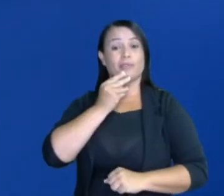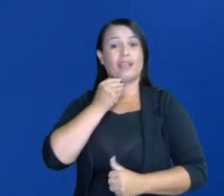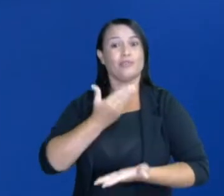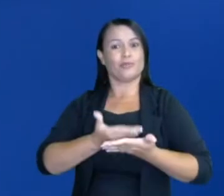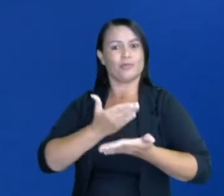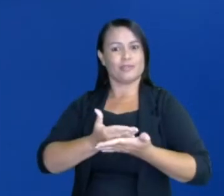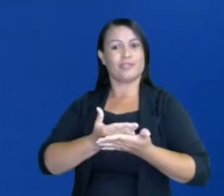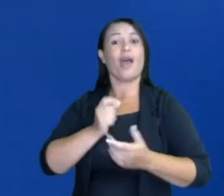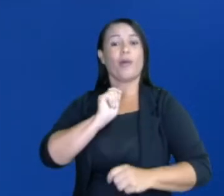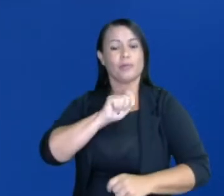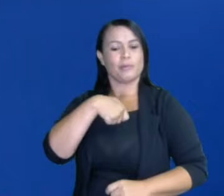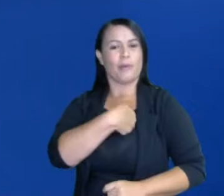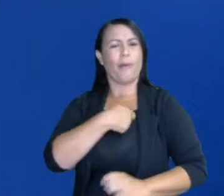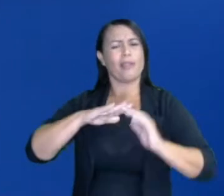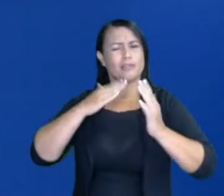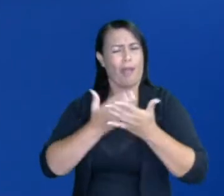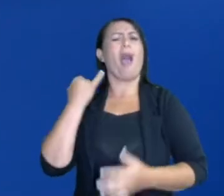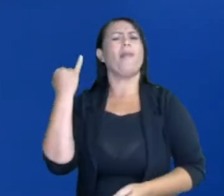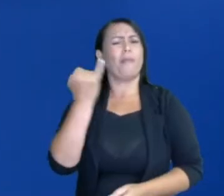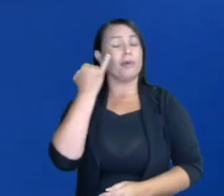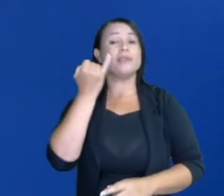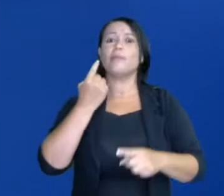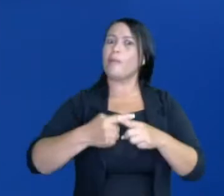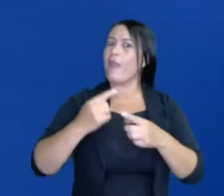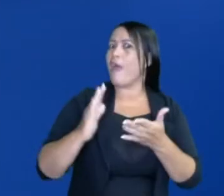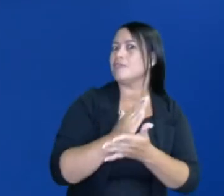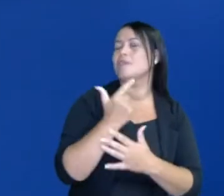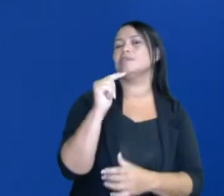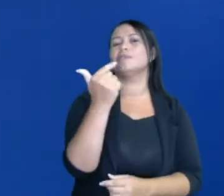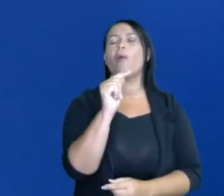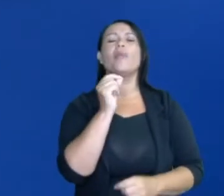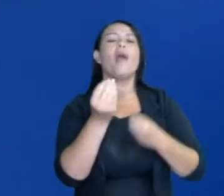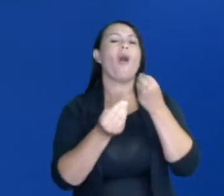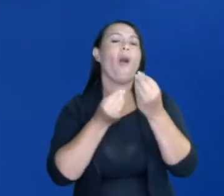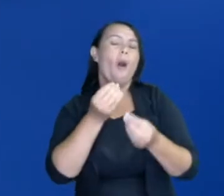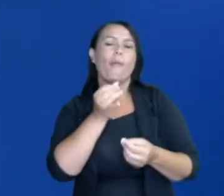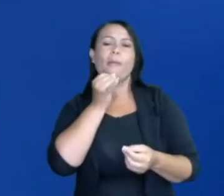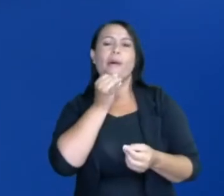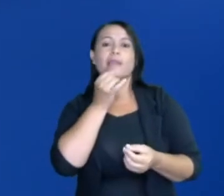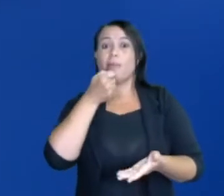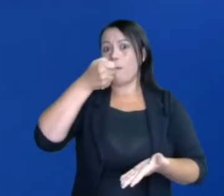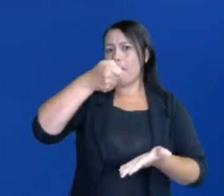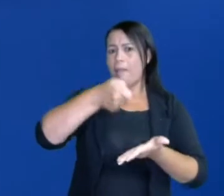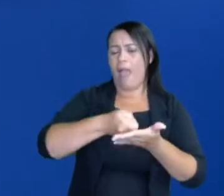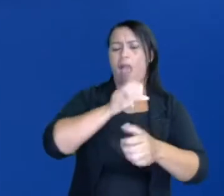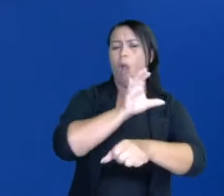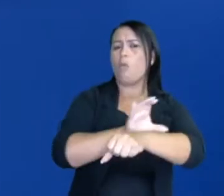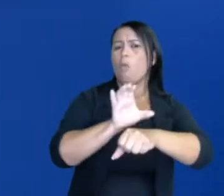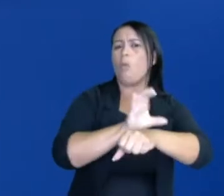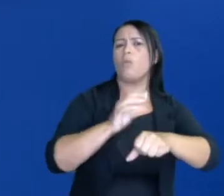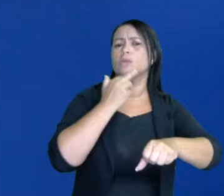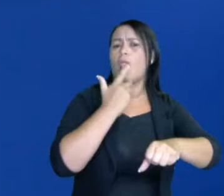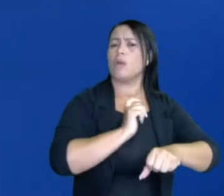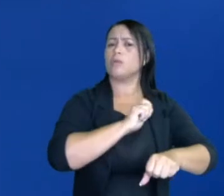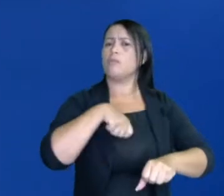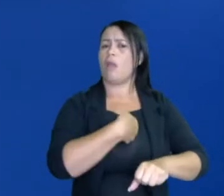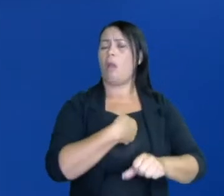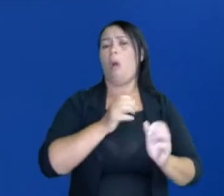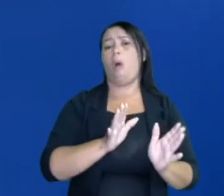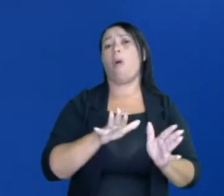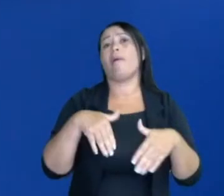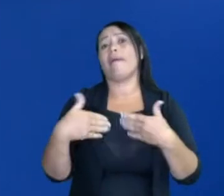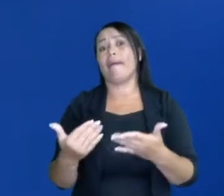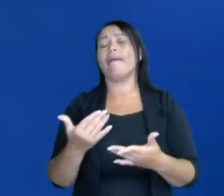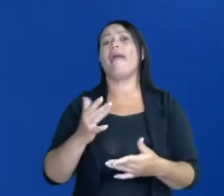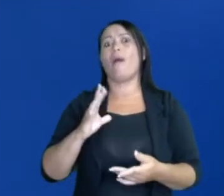escola é muito importante, porque às vezes a gente não tem, né, condições de pagar um curso de língua espanhola por fora.